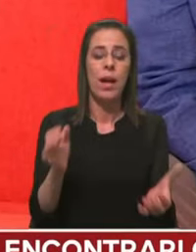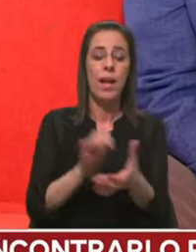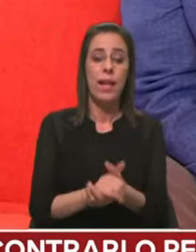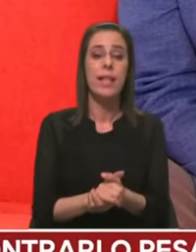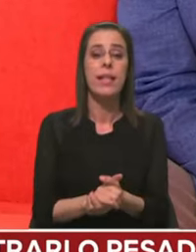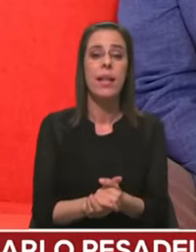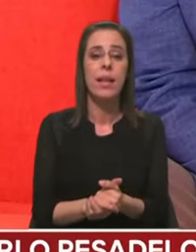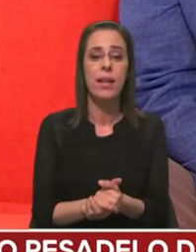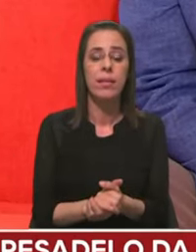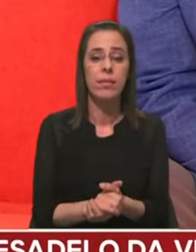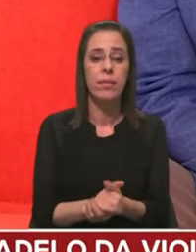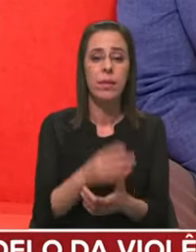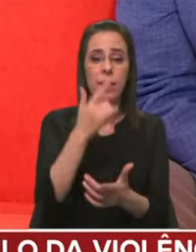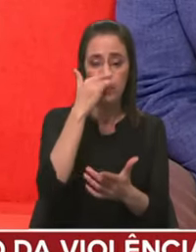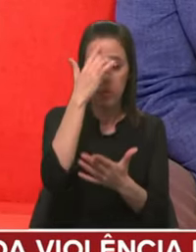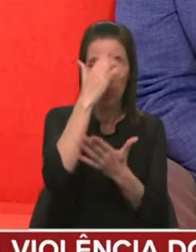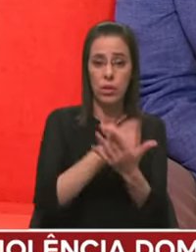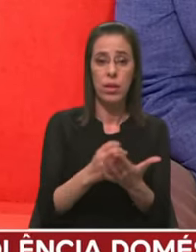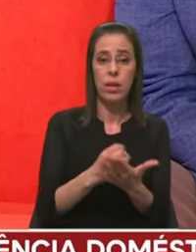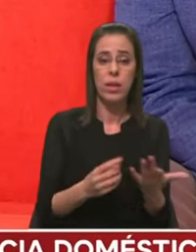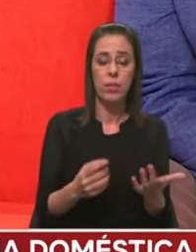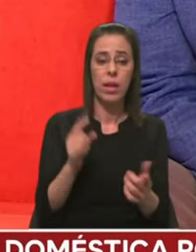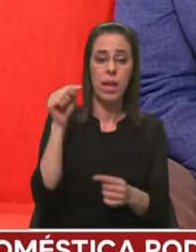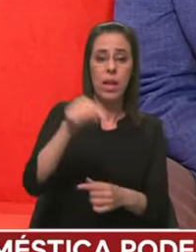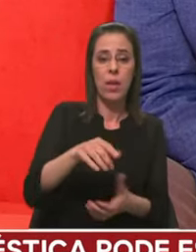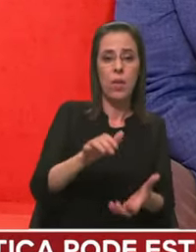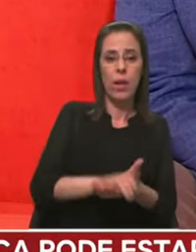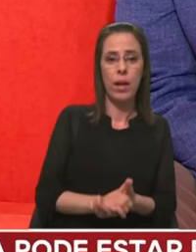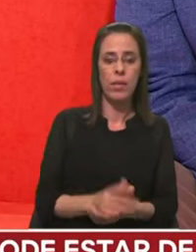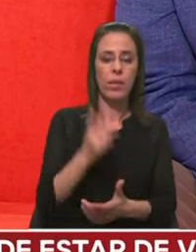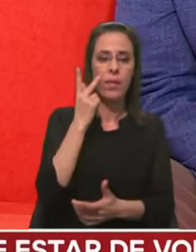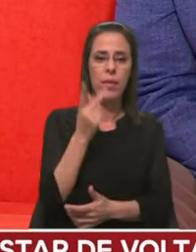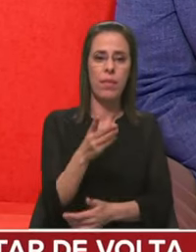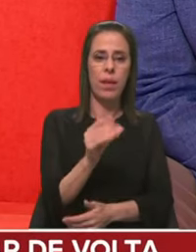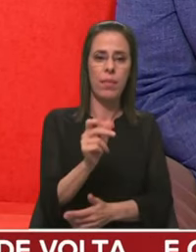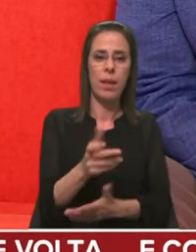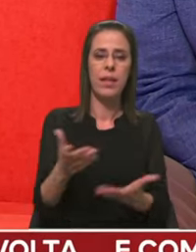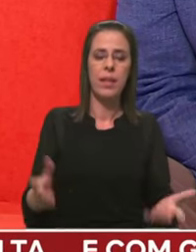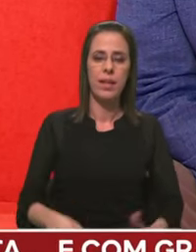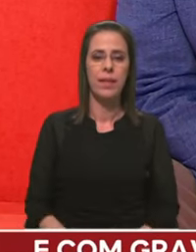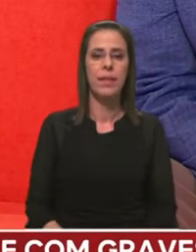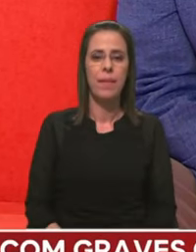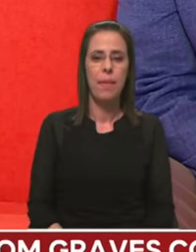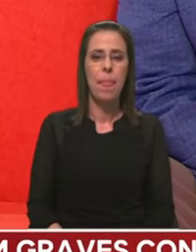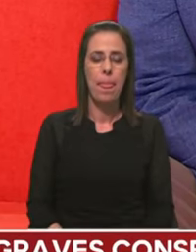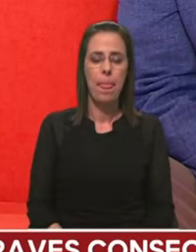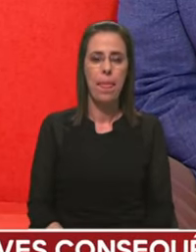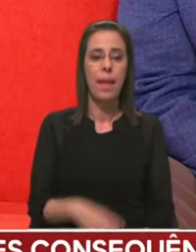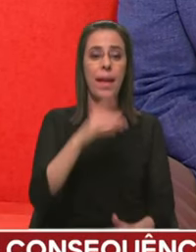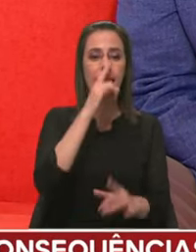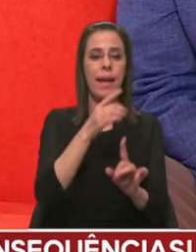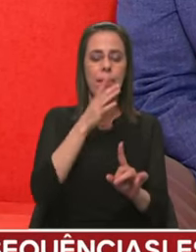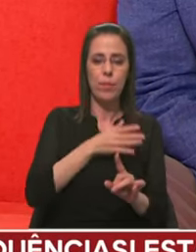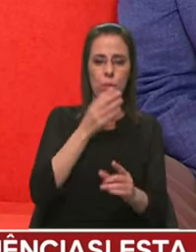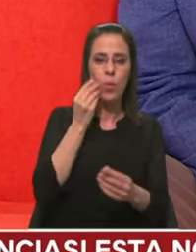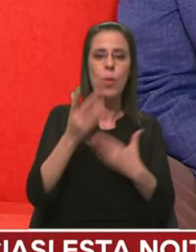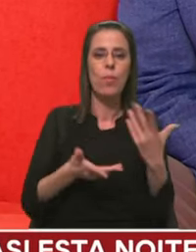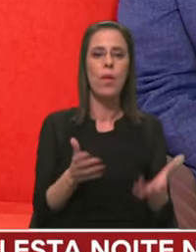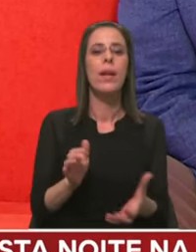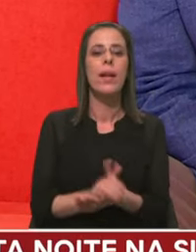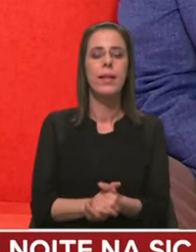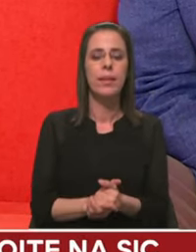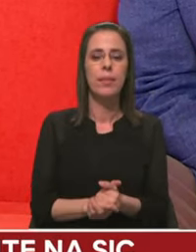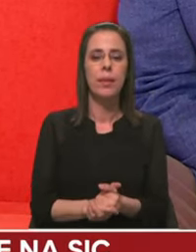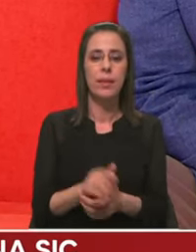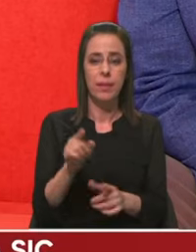casaram sem as pessoas saberam que vinha a um casamento vivíamos há 10 anos há 10 anos então que é que me explica como é que foi este casamento